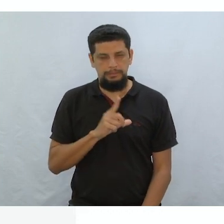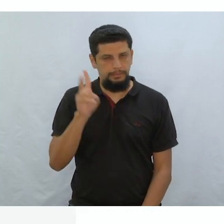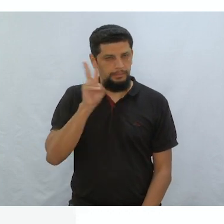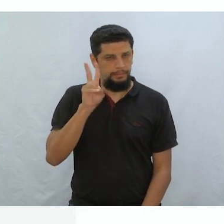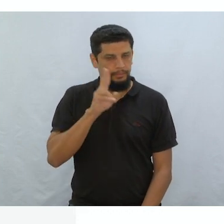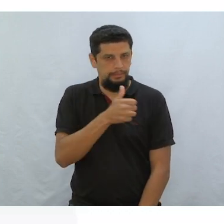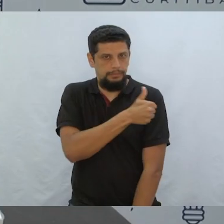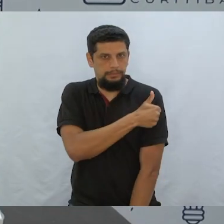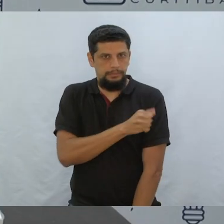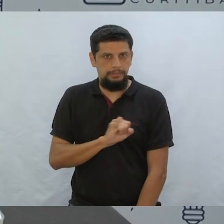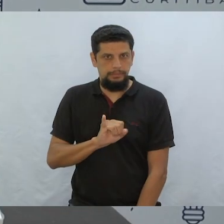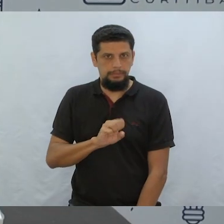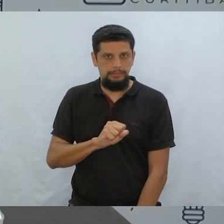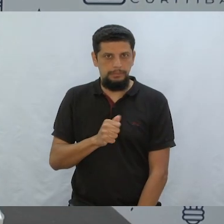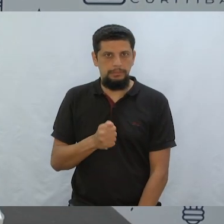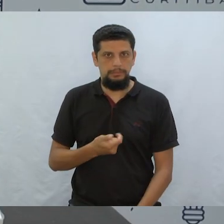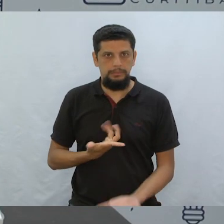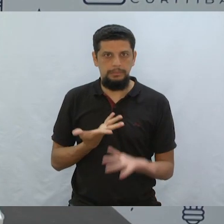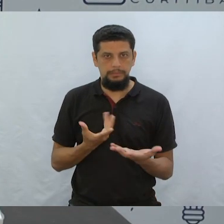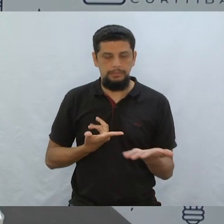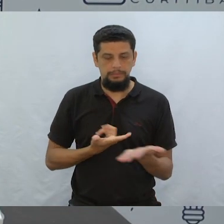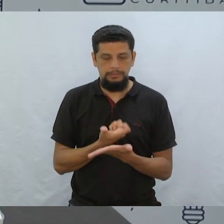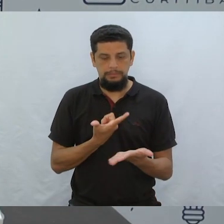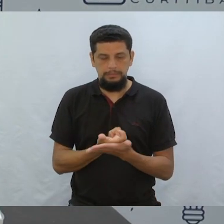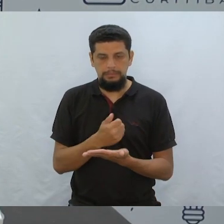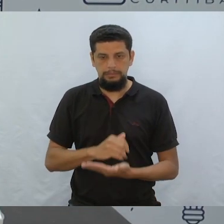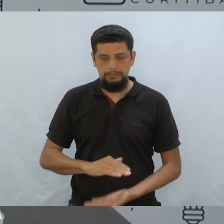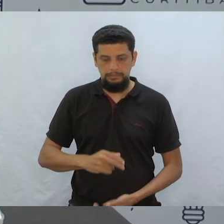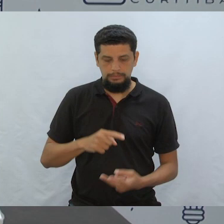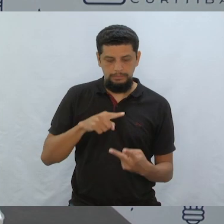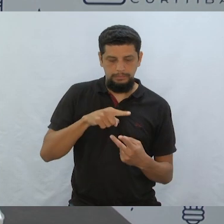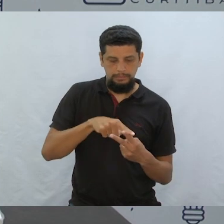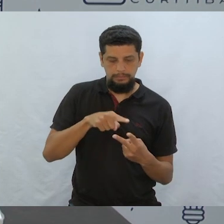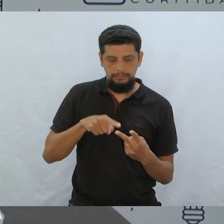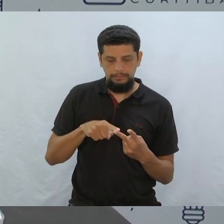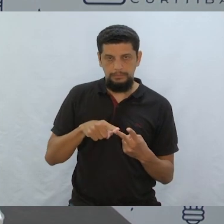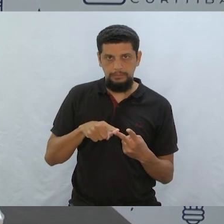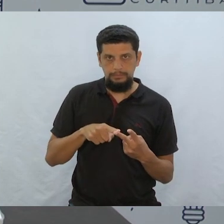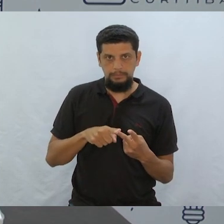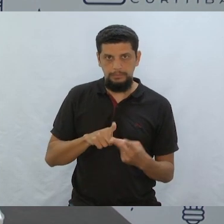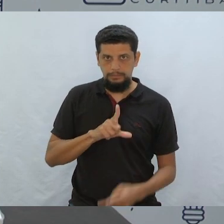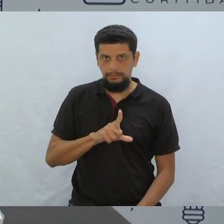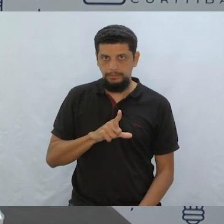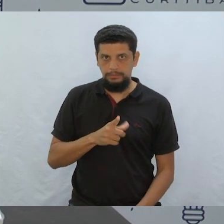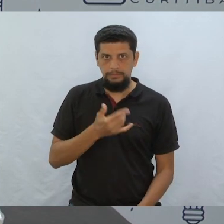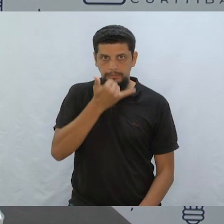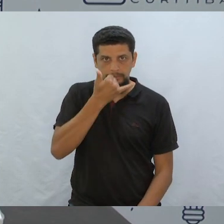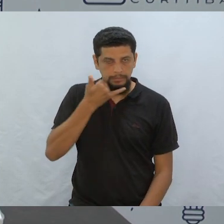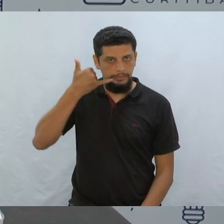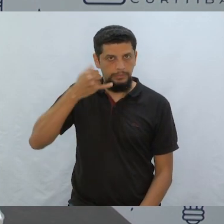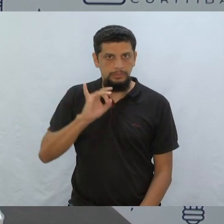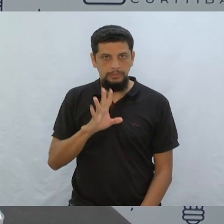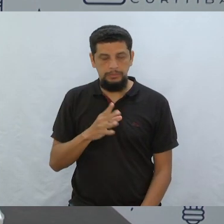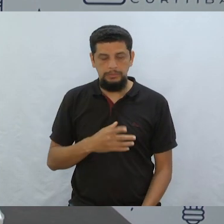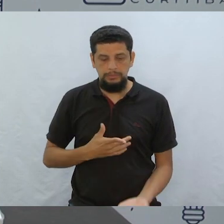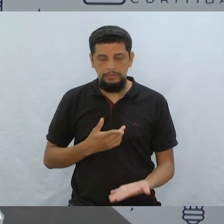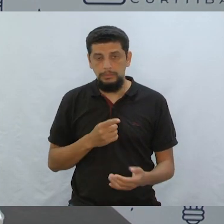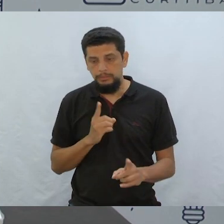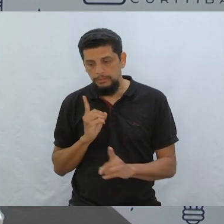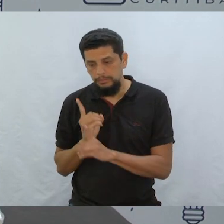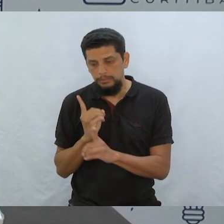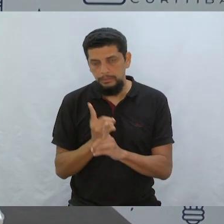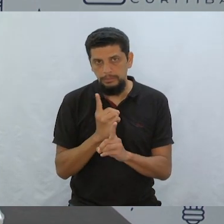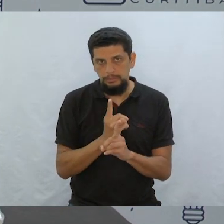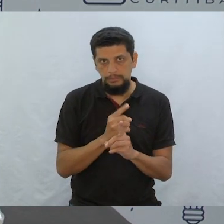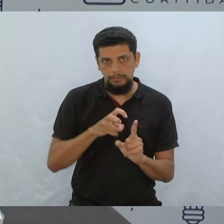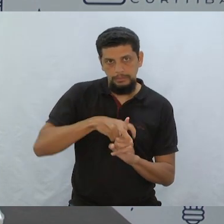que a Isa queria comprar 2 litros de suco, né? E só encontrou recipientes, né? Garrafas de 1